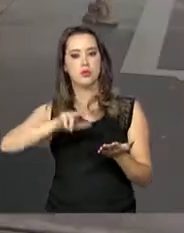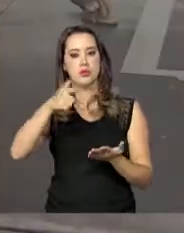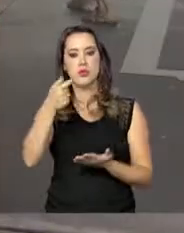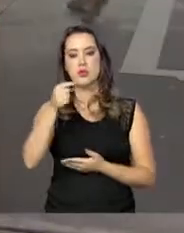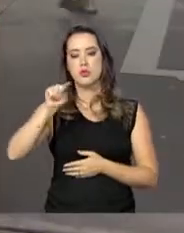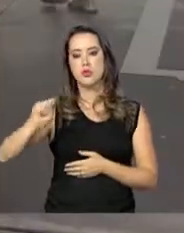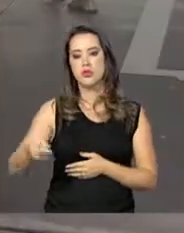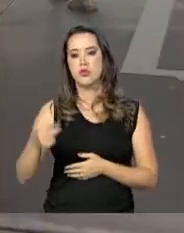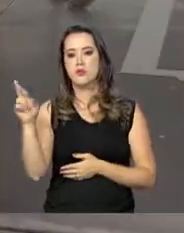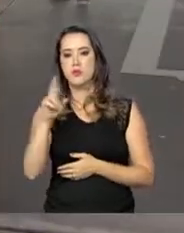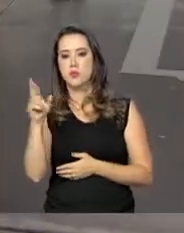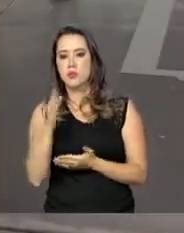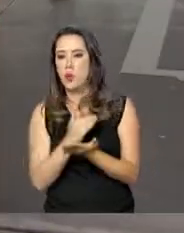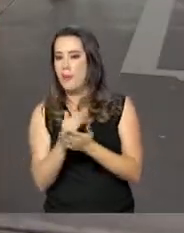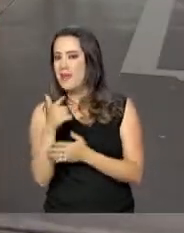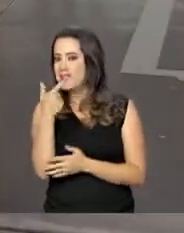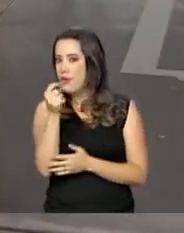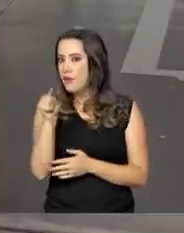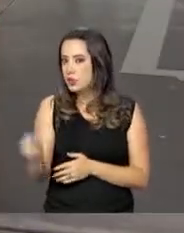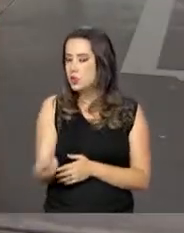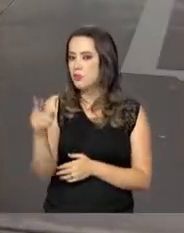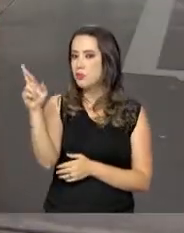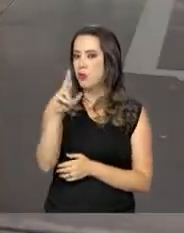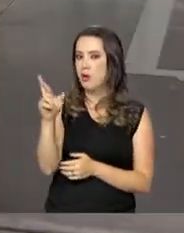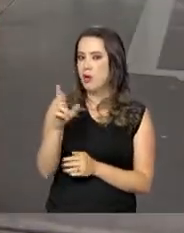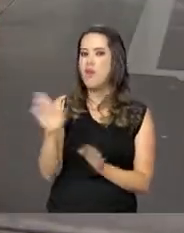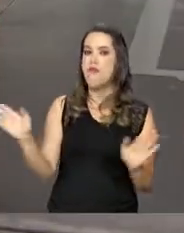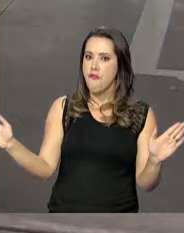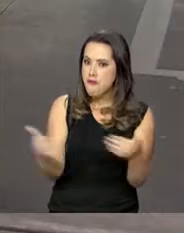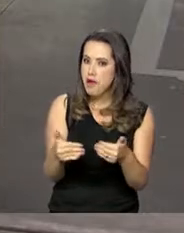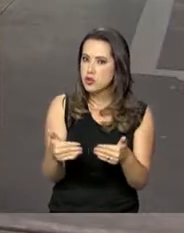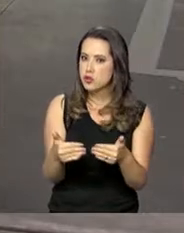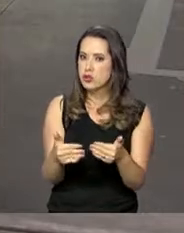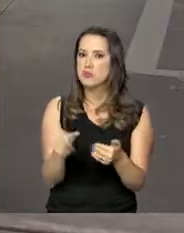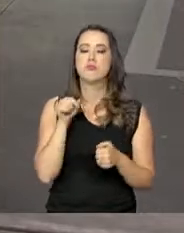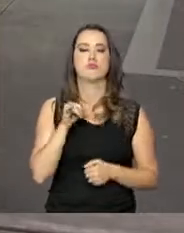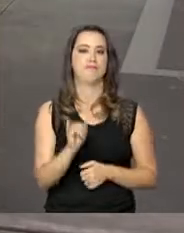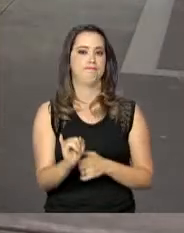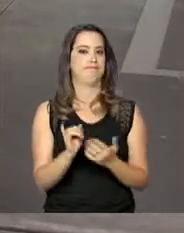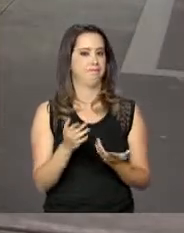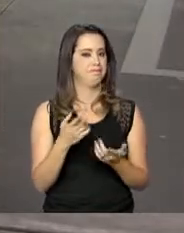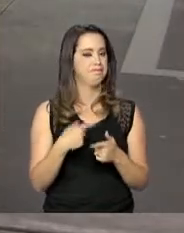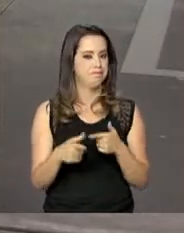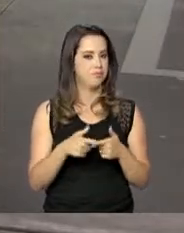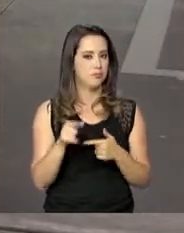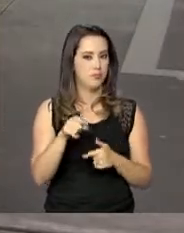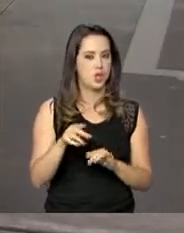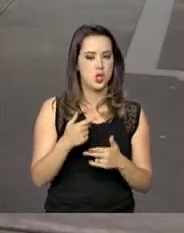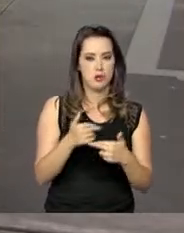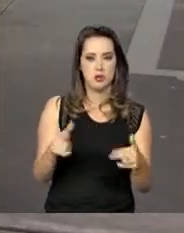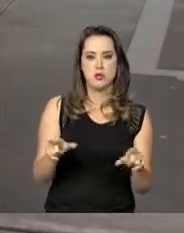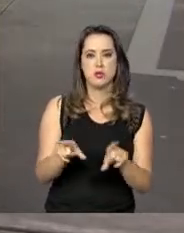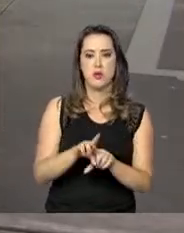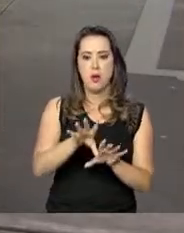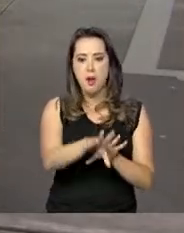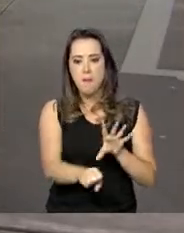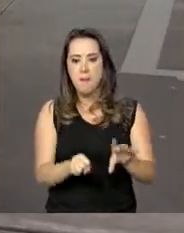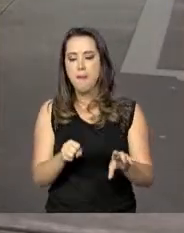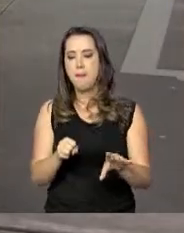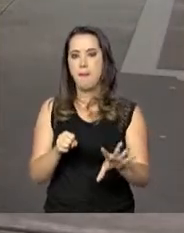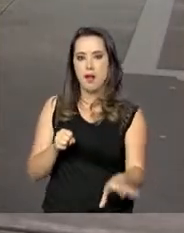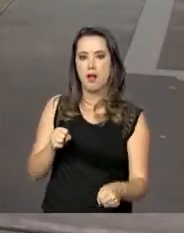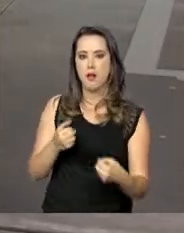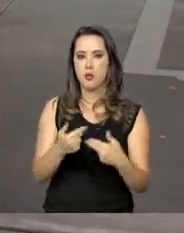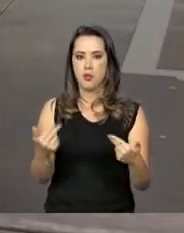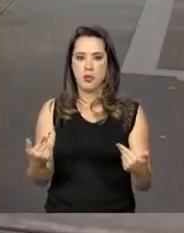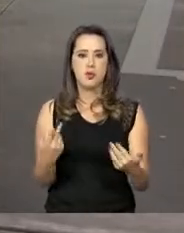mil reais, inicia com 20 mil reais e a interdição do estabelecimento. Os produtos também podem ser apreendidos, né, que